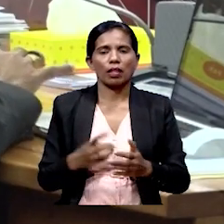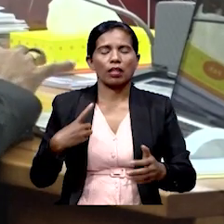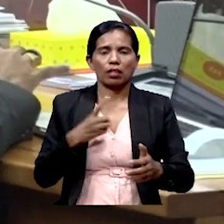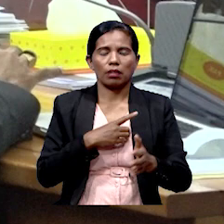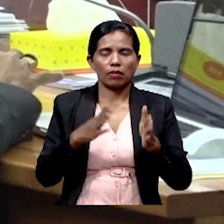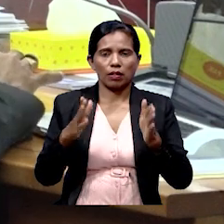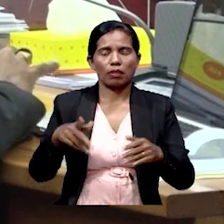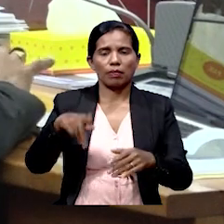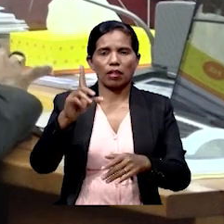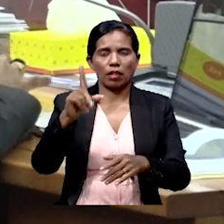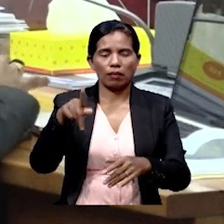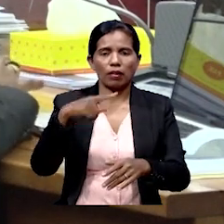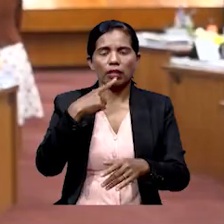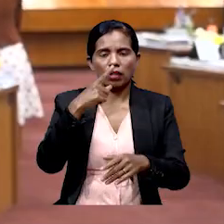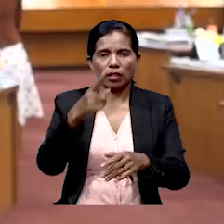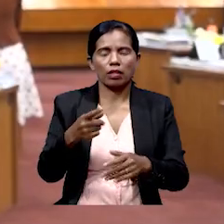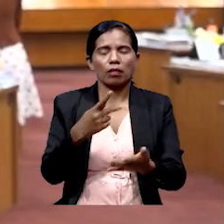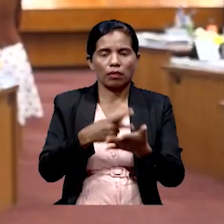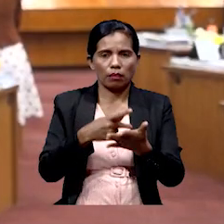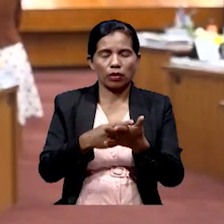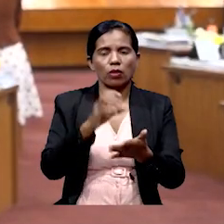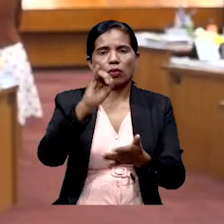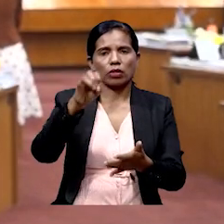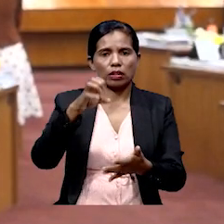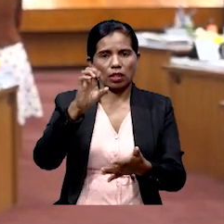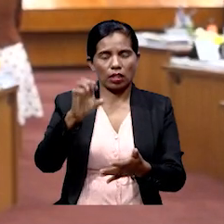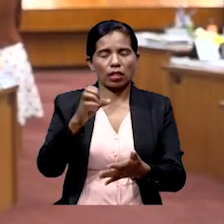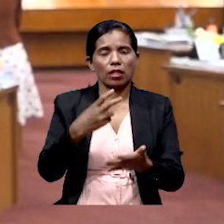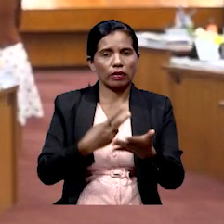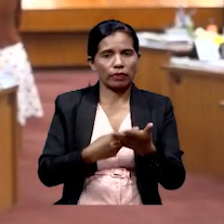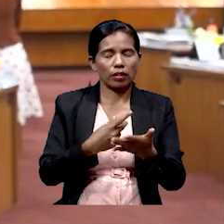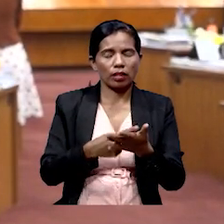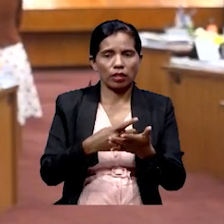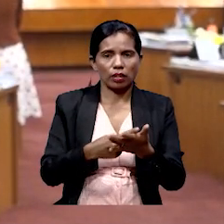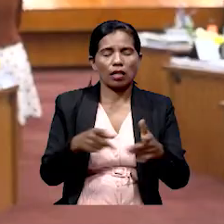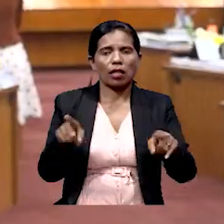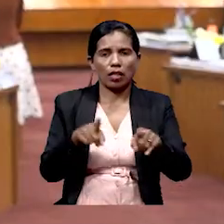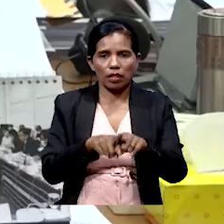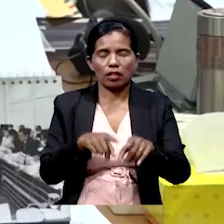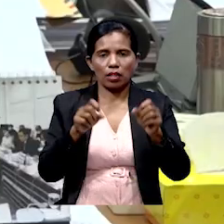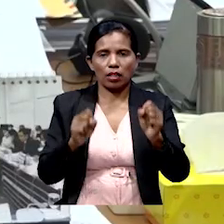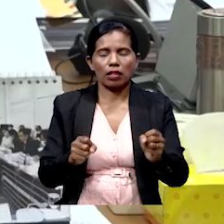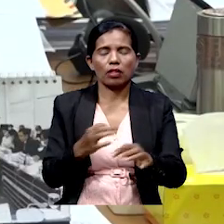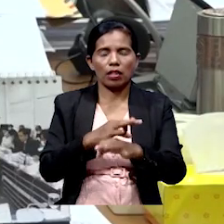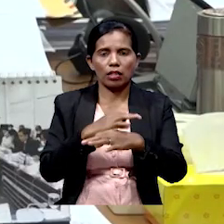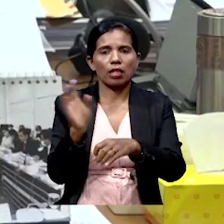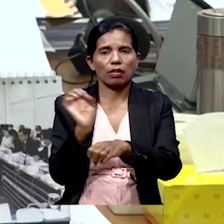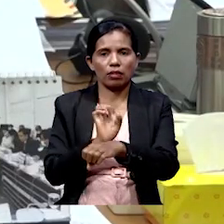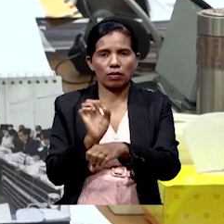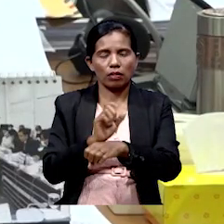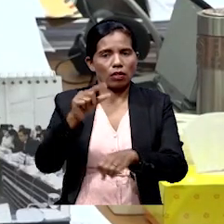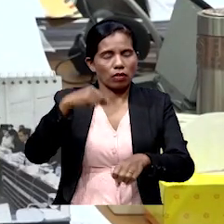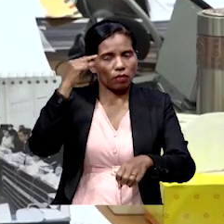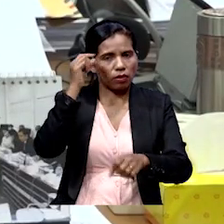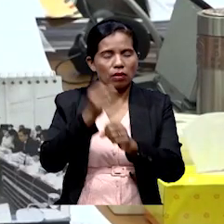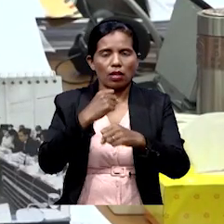Francisco de Vasconcelos sublinha proposta orçamento retificativo ne, no dar parte ida recuperação econômica nebe governo